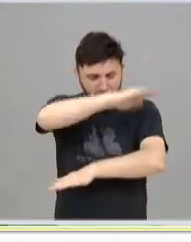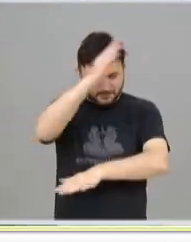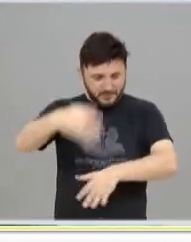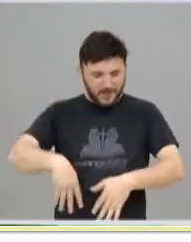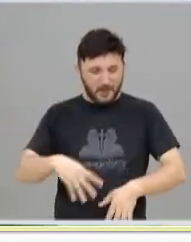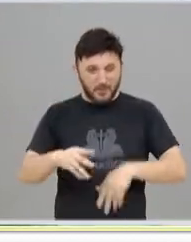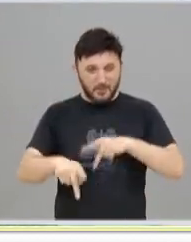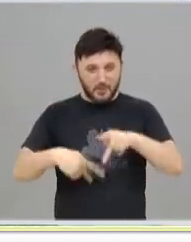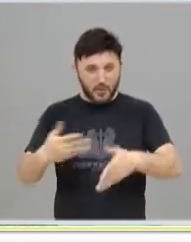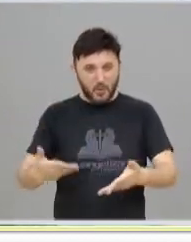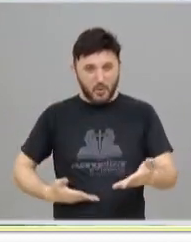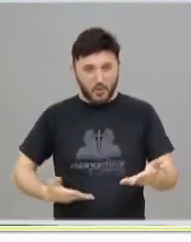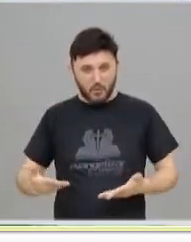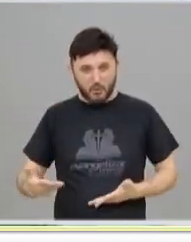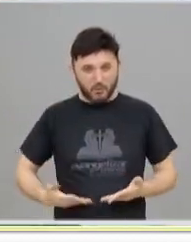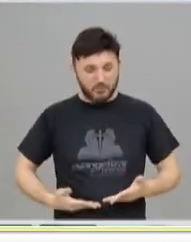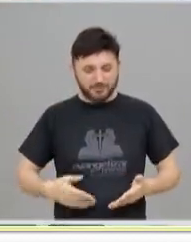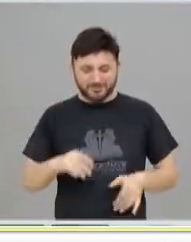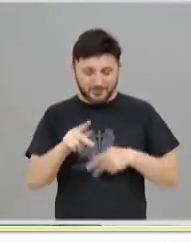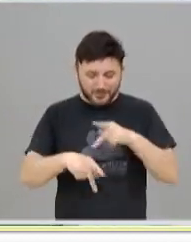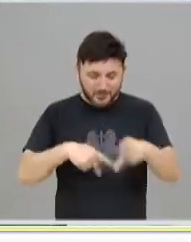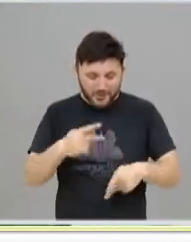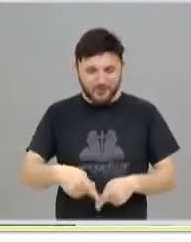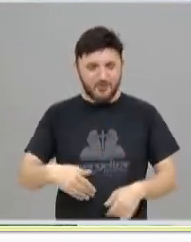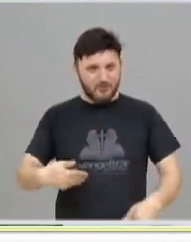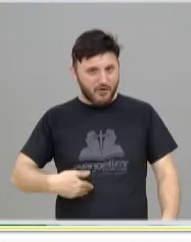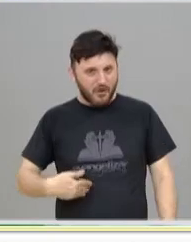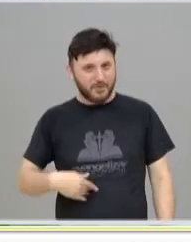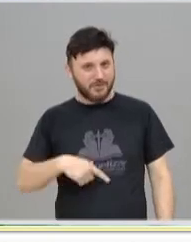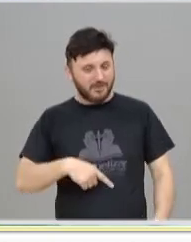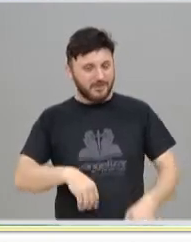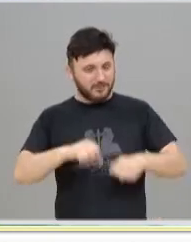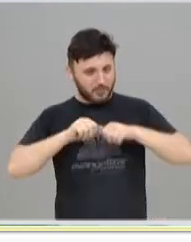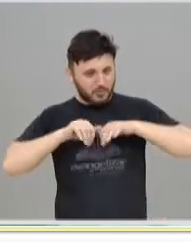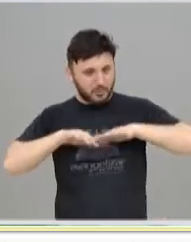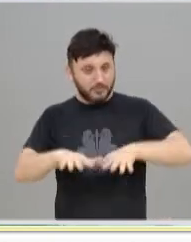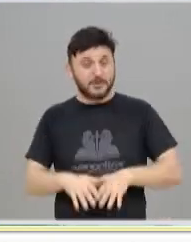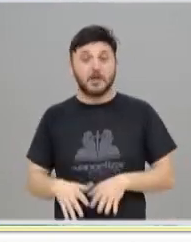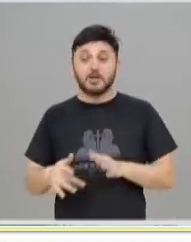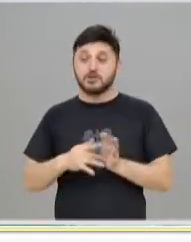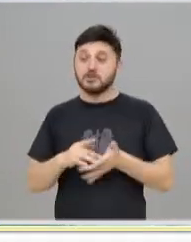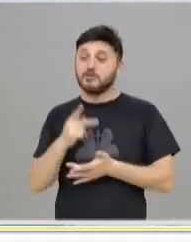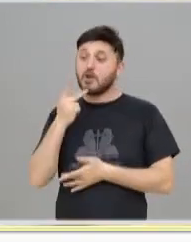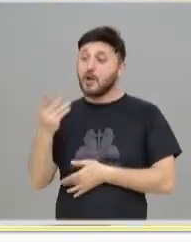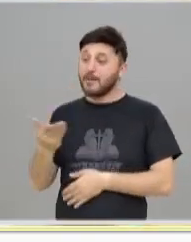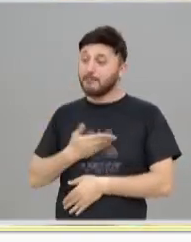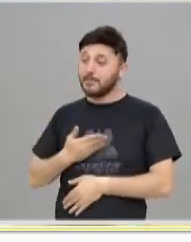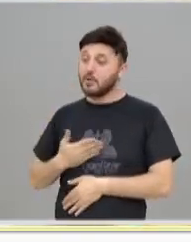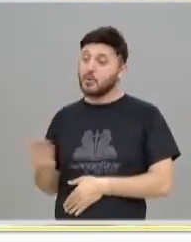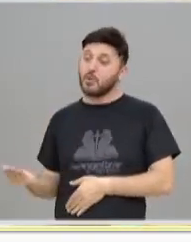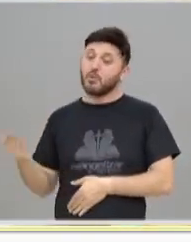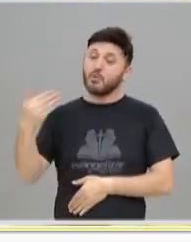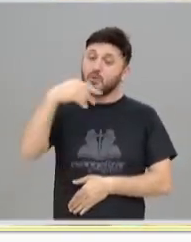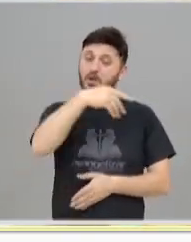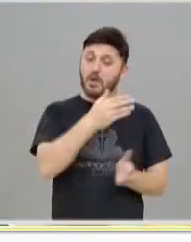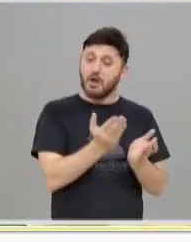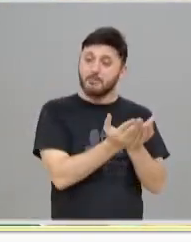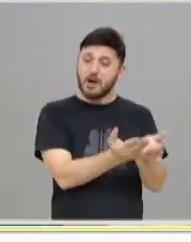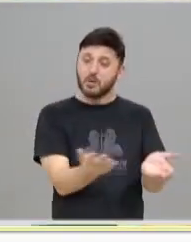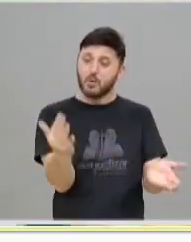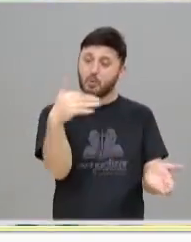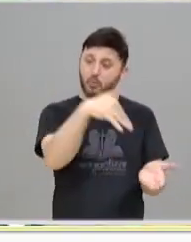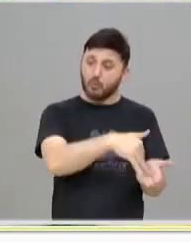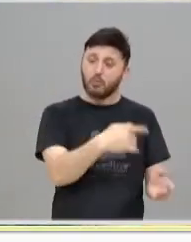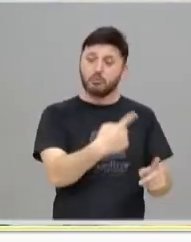Jesus falou: entram na barca, eu vou me despedir. Jesus